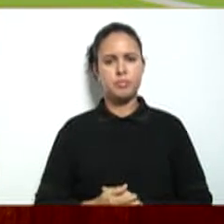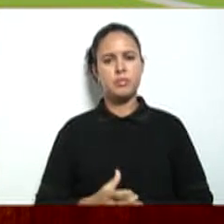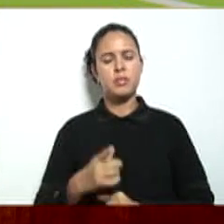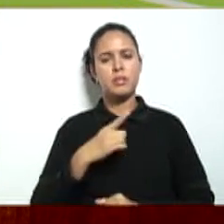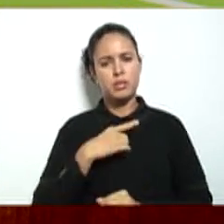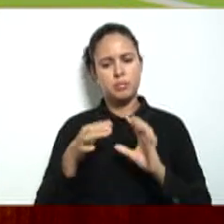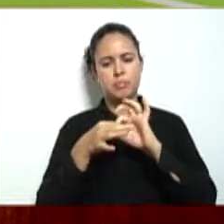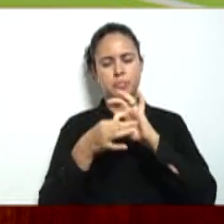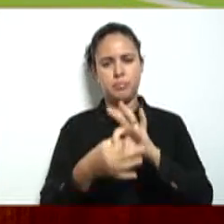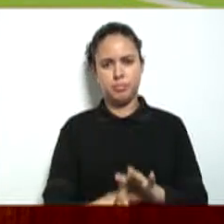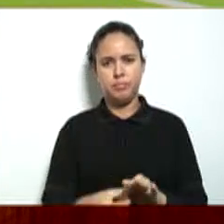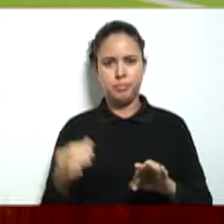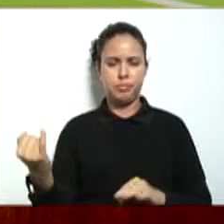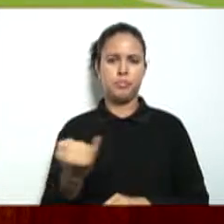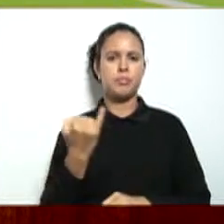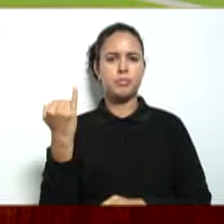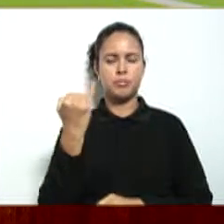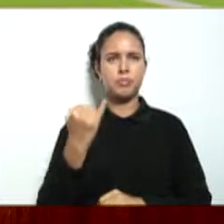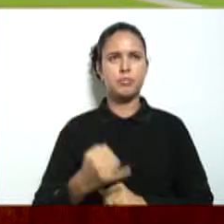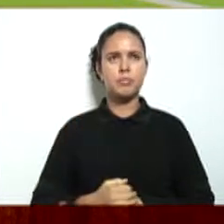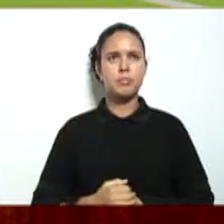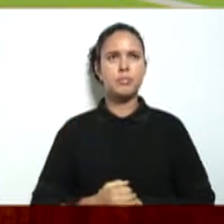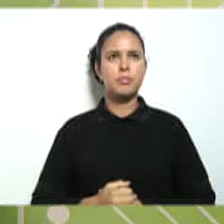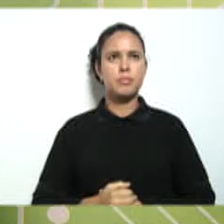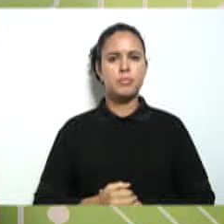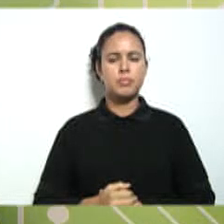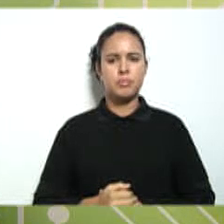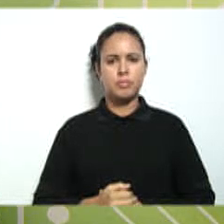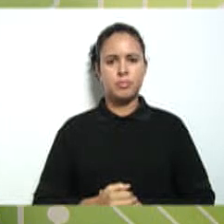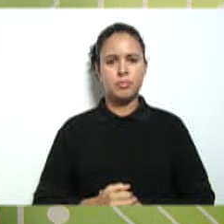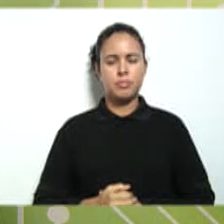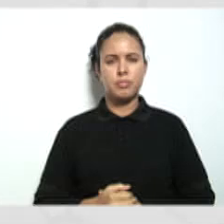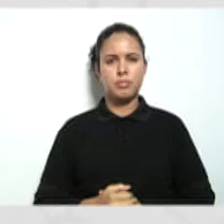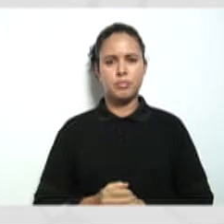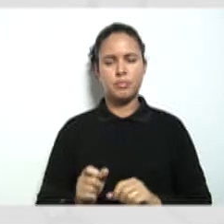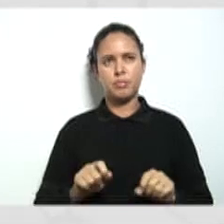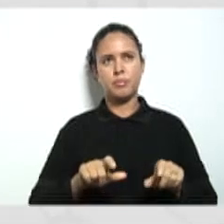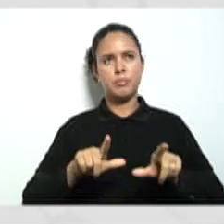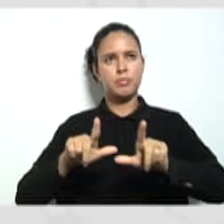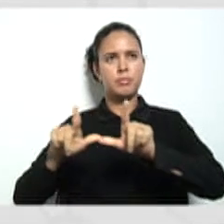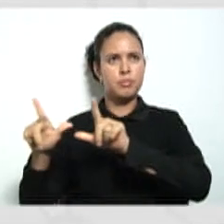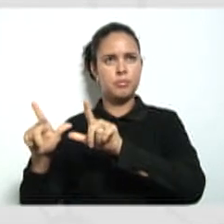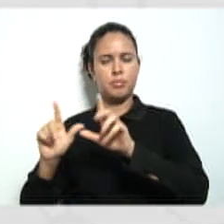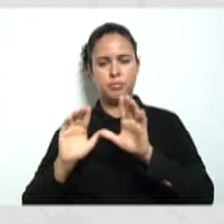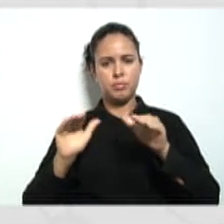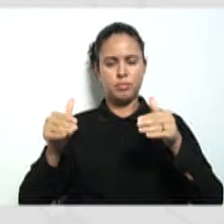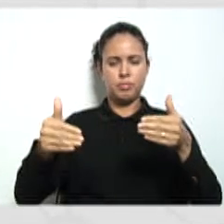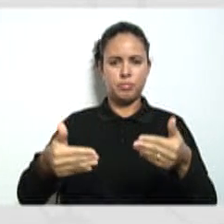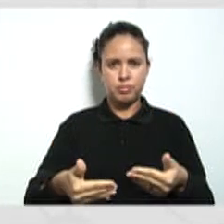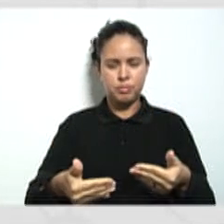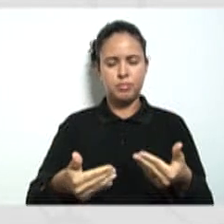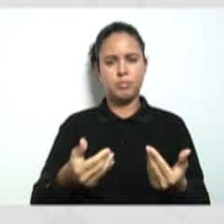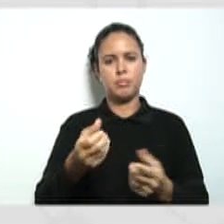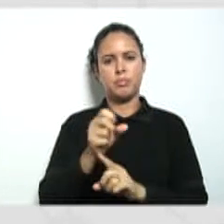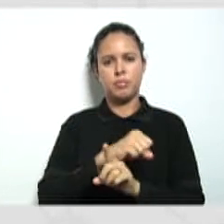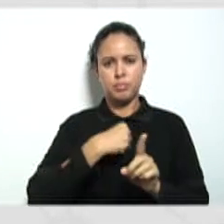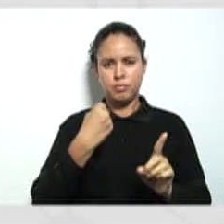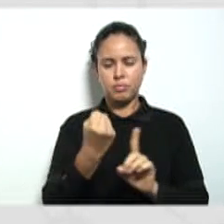correlação muito, muito importante de ressaltar. Sim. Nós vemos aqui no slide que as especificidades em relação sociais